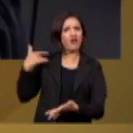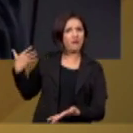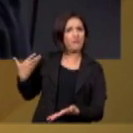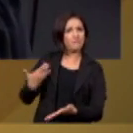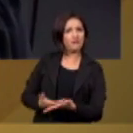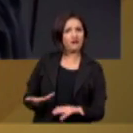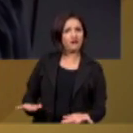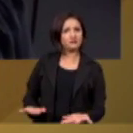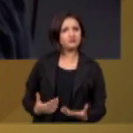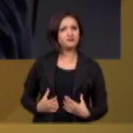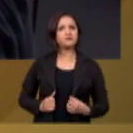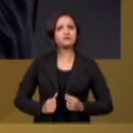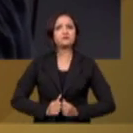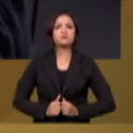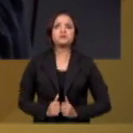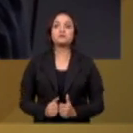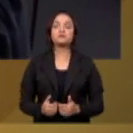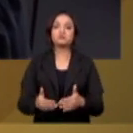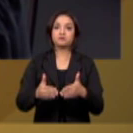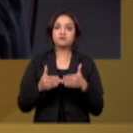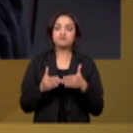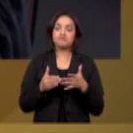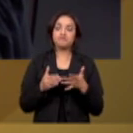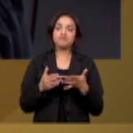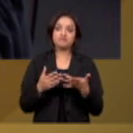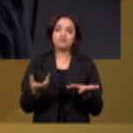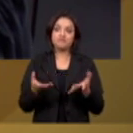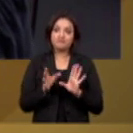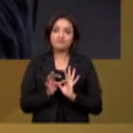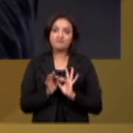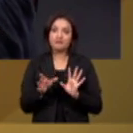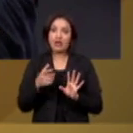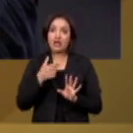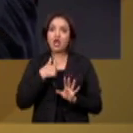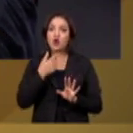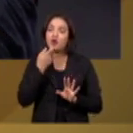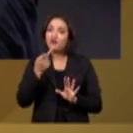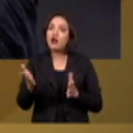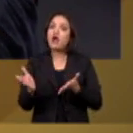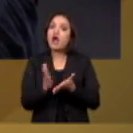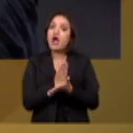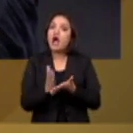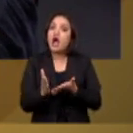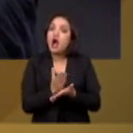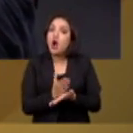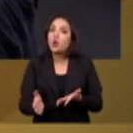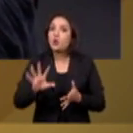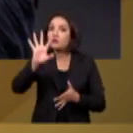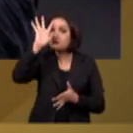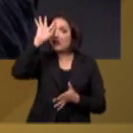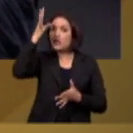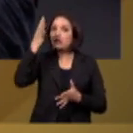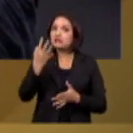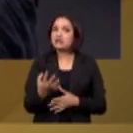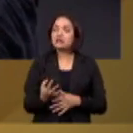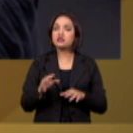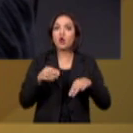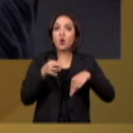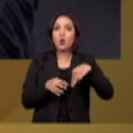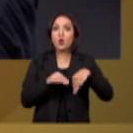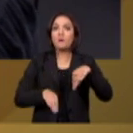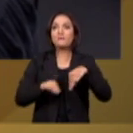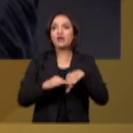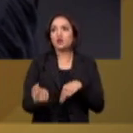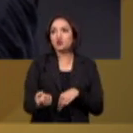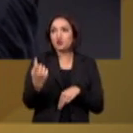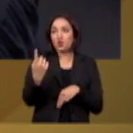satisfeito peço permissão a vossas excelências para mencionar alguns casos monocráticos apenas